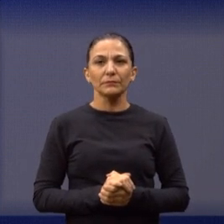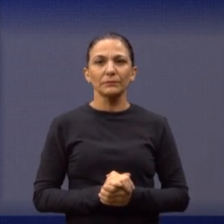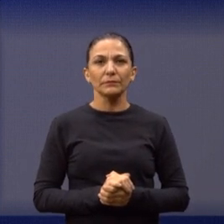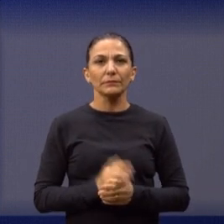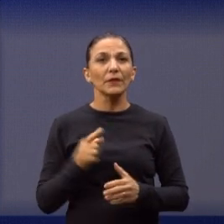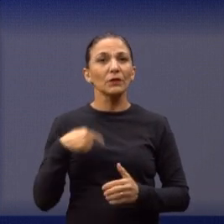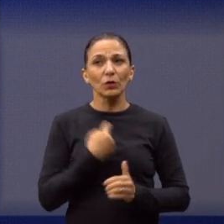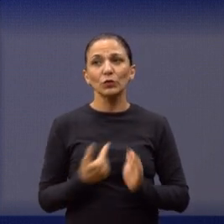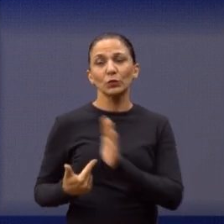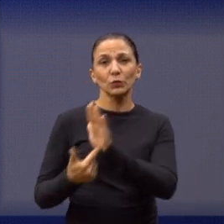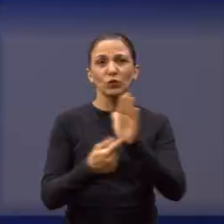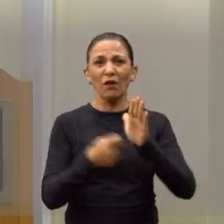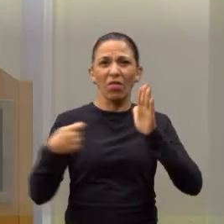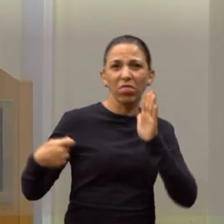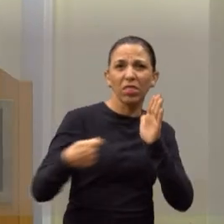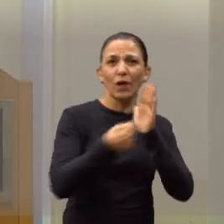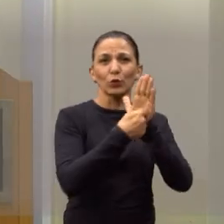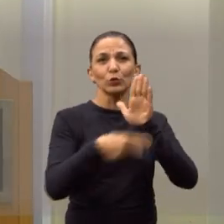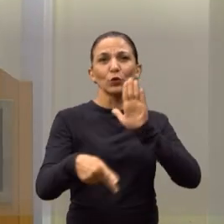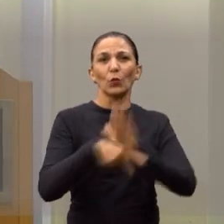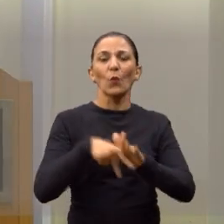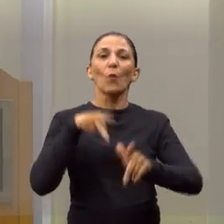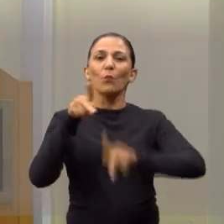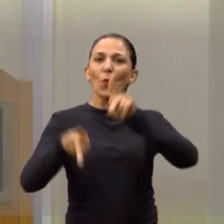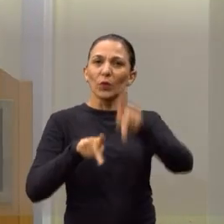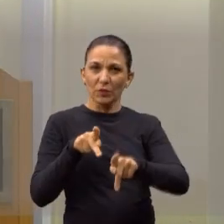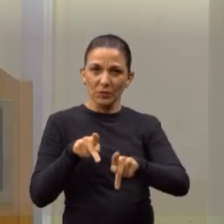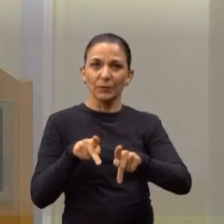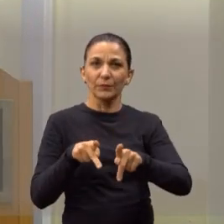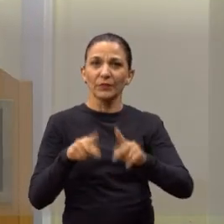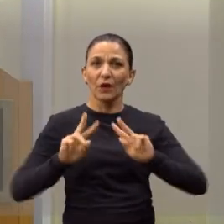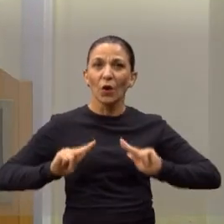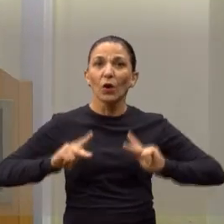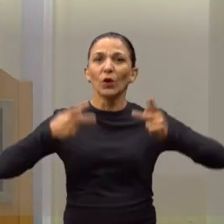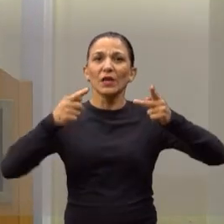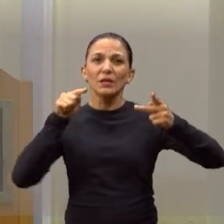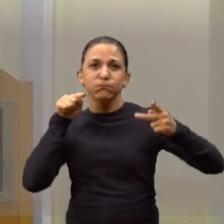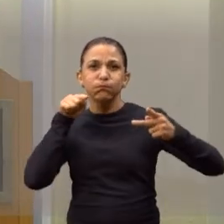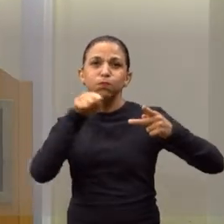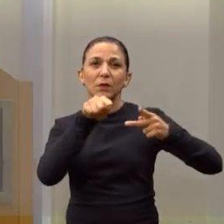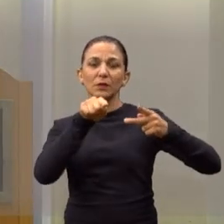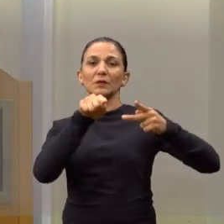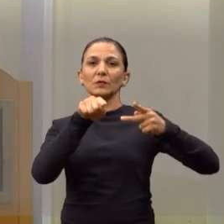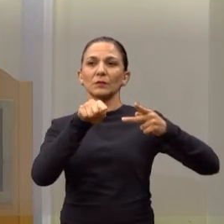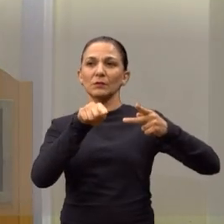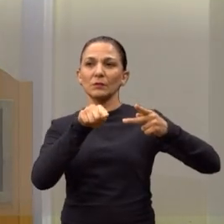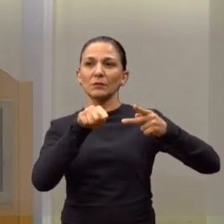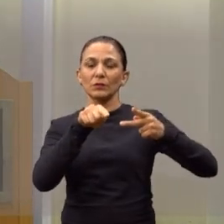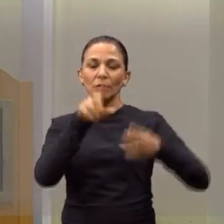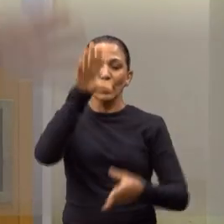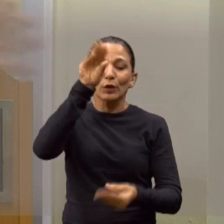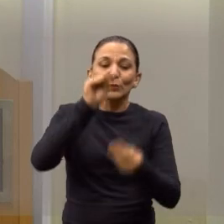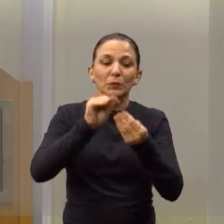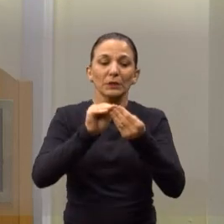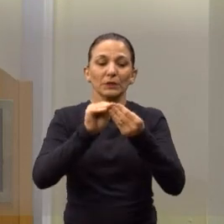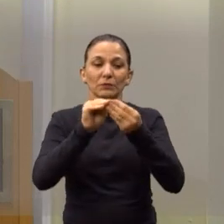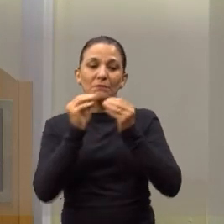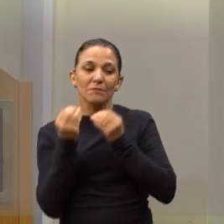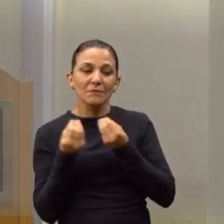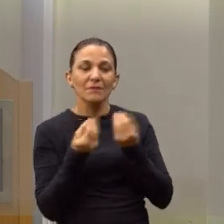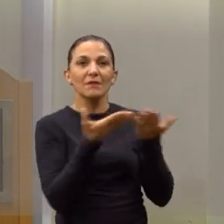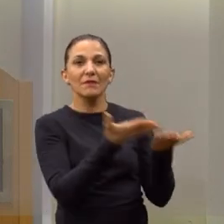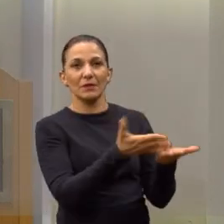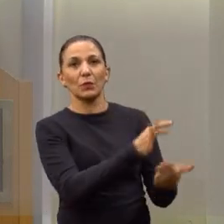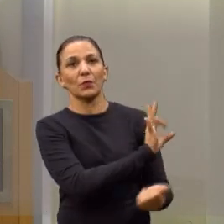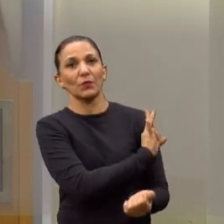trazendo aqui denúncias da população. A gente abriu o link e o que a gente tem feito? A gente está compilando tudo isso e está mandando. E